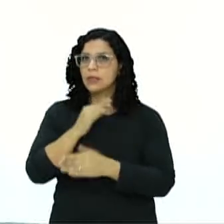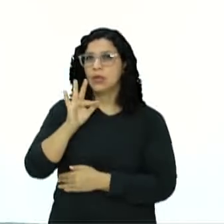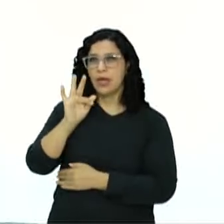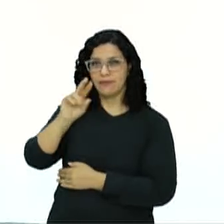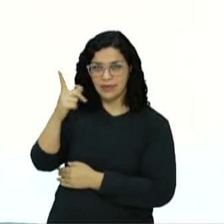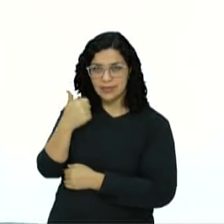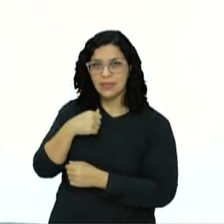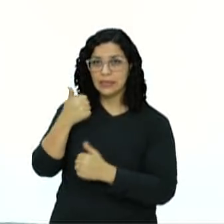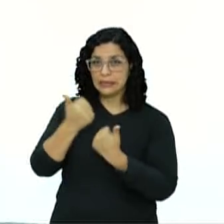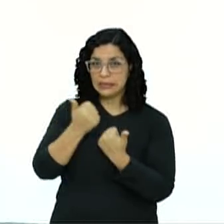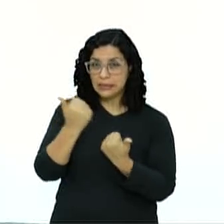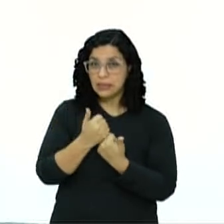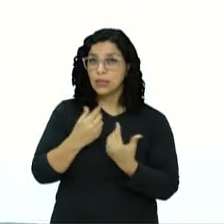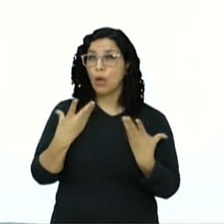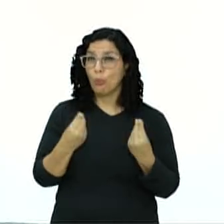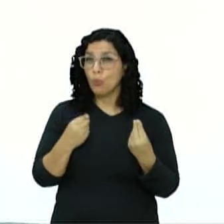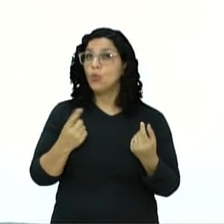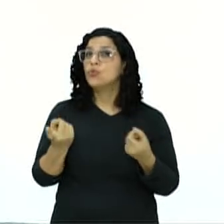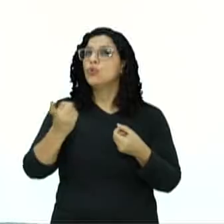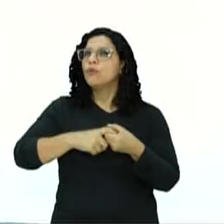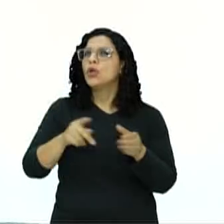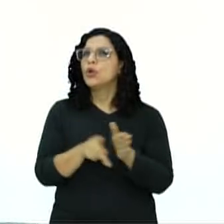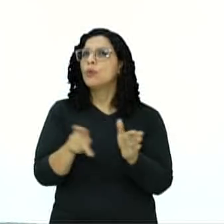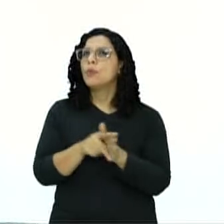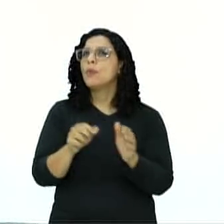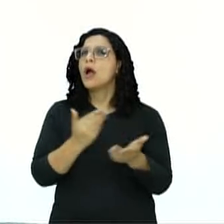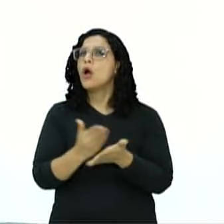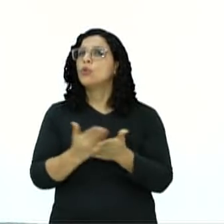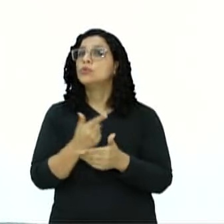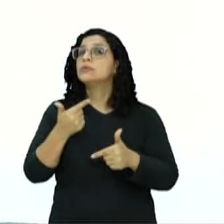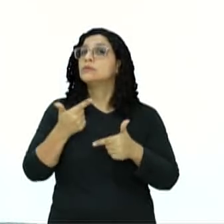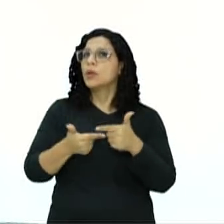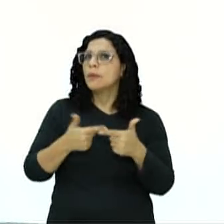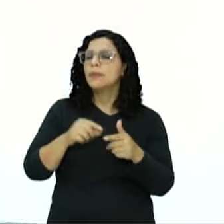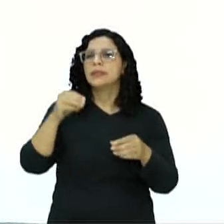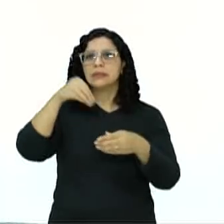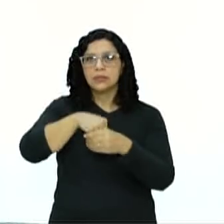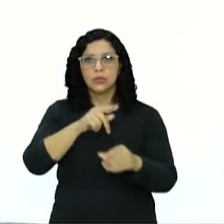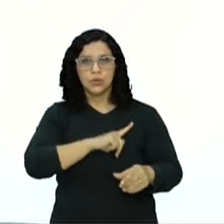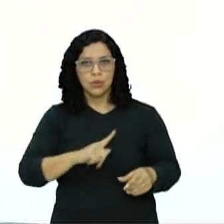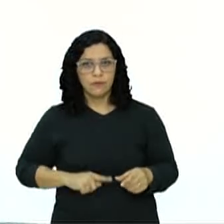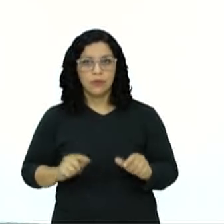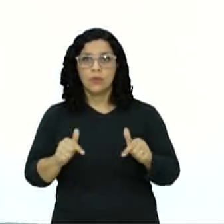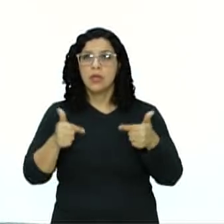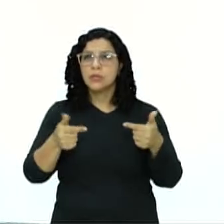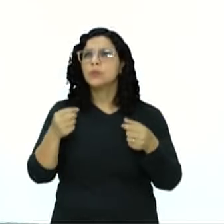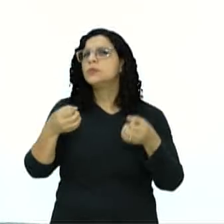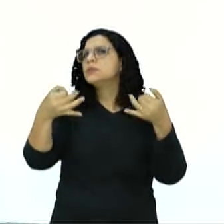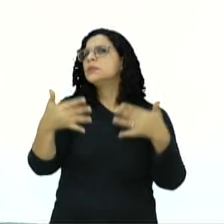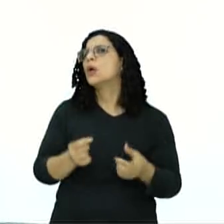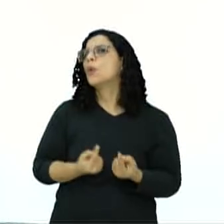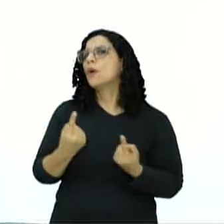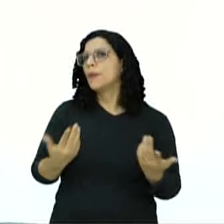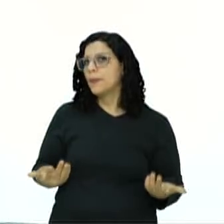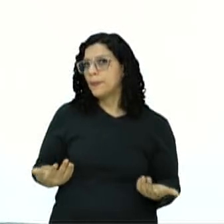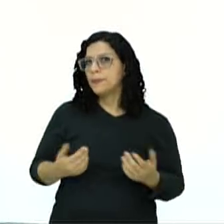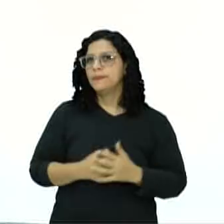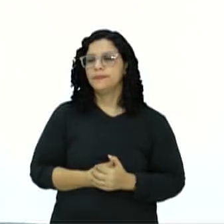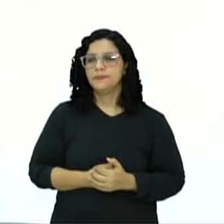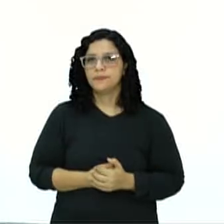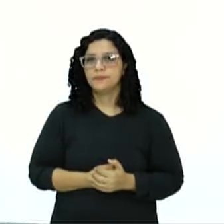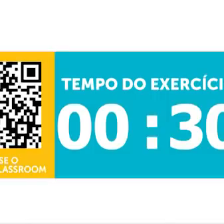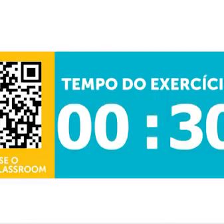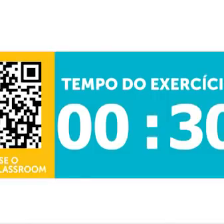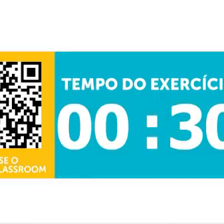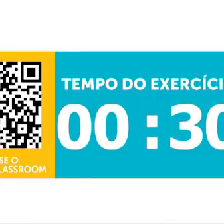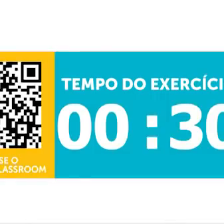Fernando Henrique Cardoso foi muito ligado a algumas ações do governo. Entre as ações, podemos destacar qual?